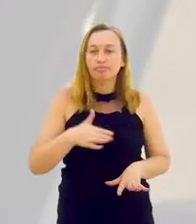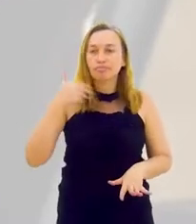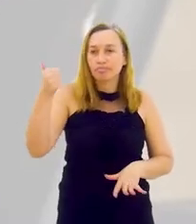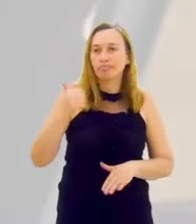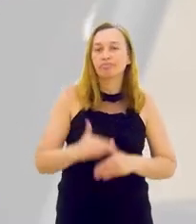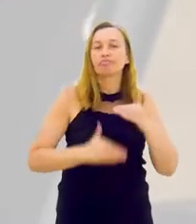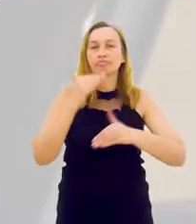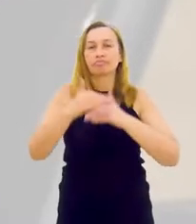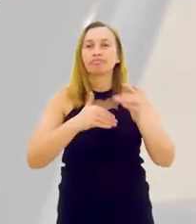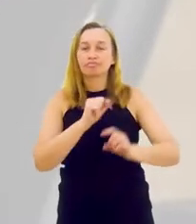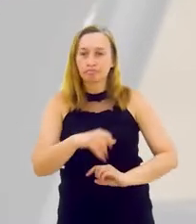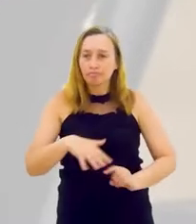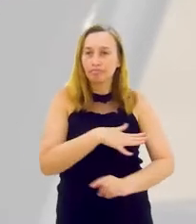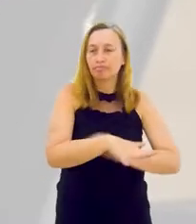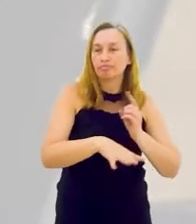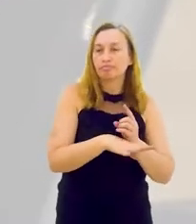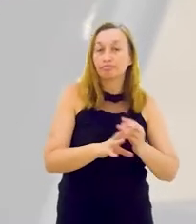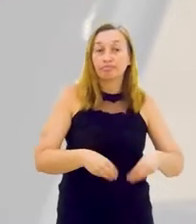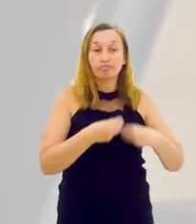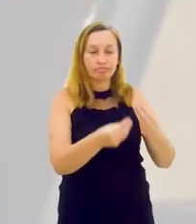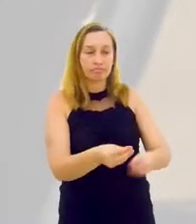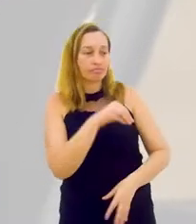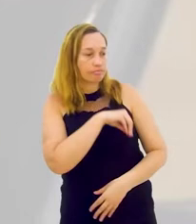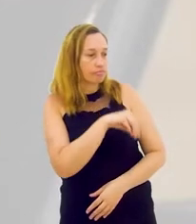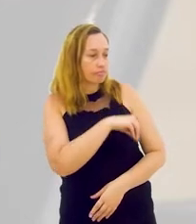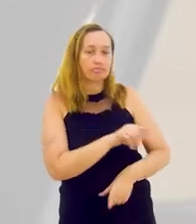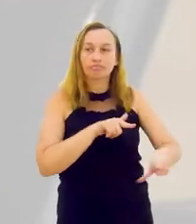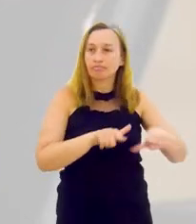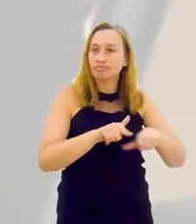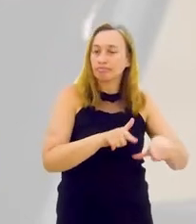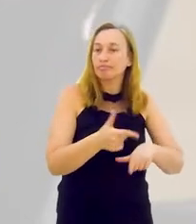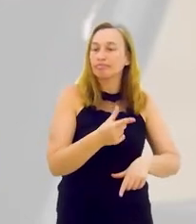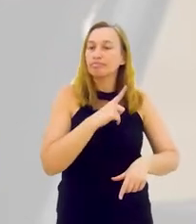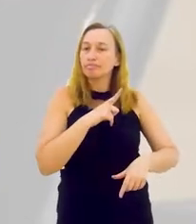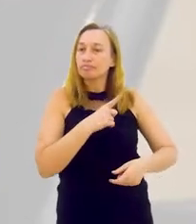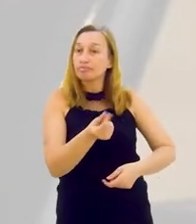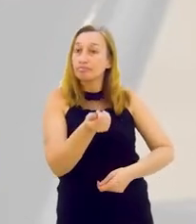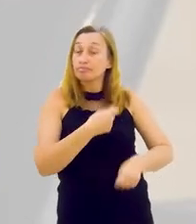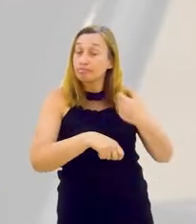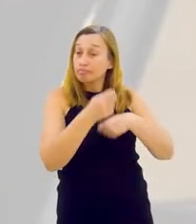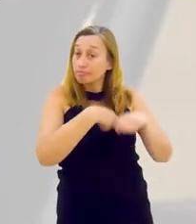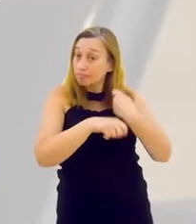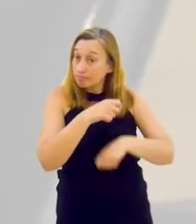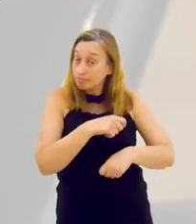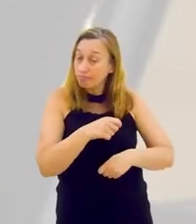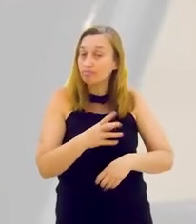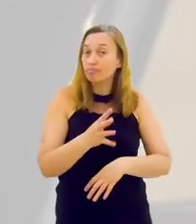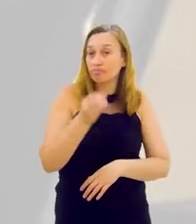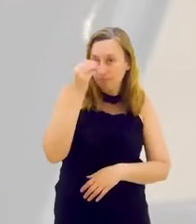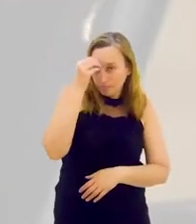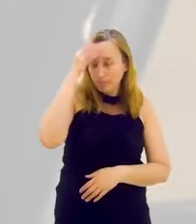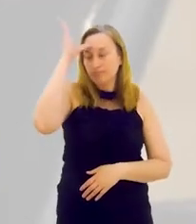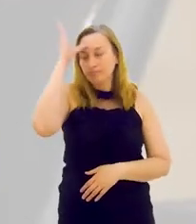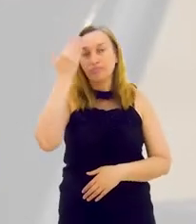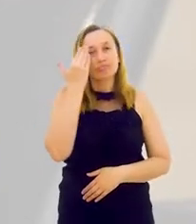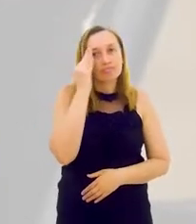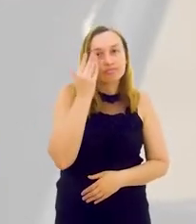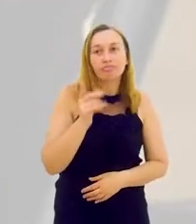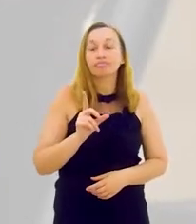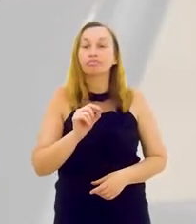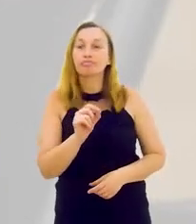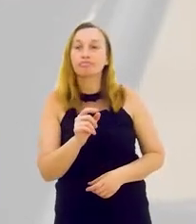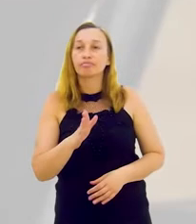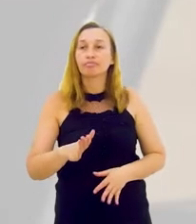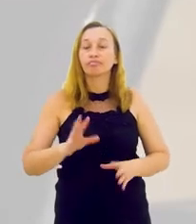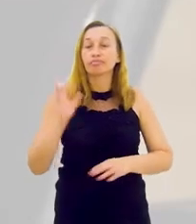fazer desenvolvimento social é dar emprego e renda, e que gera economia, e que gera o melhor conhecimento e entendimento na